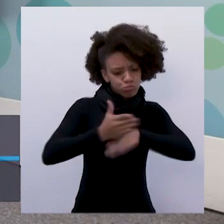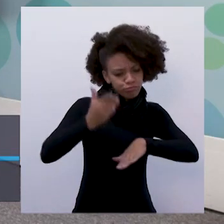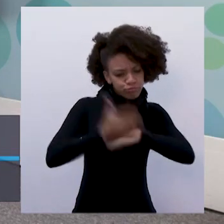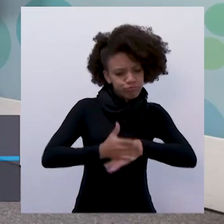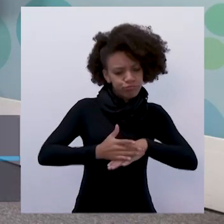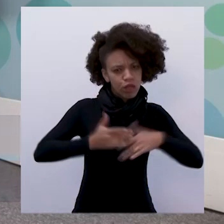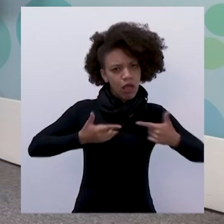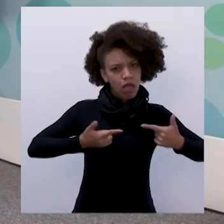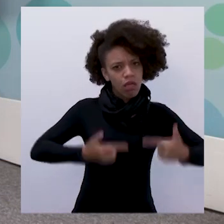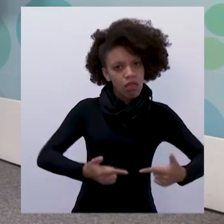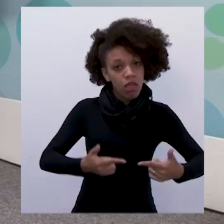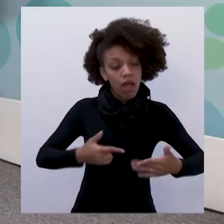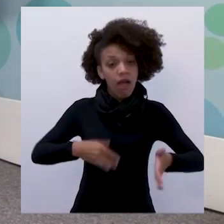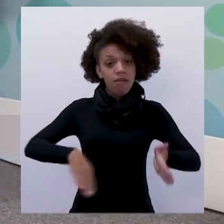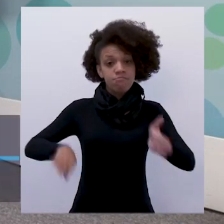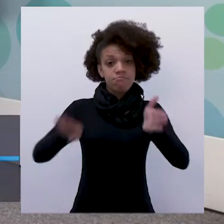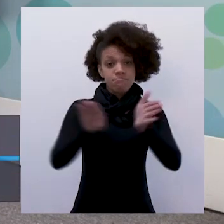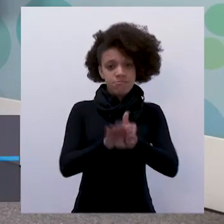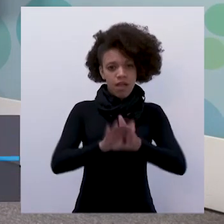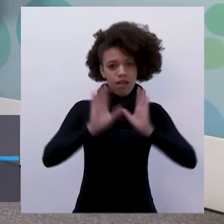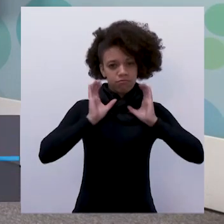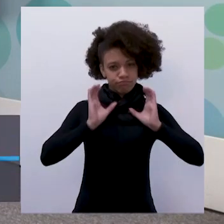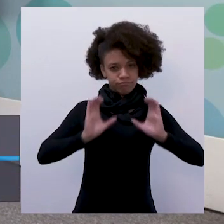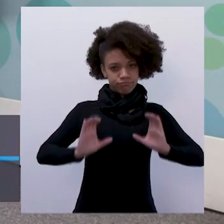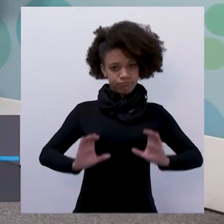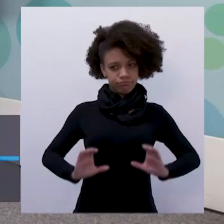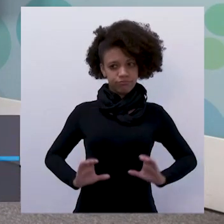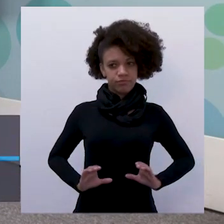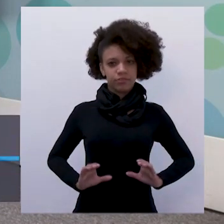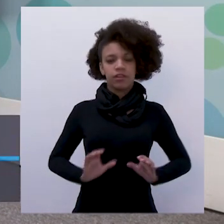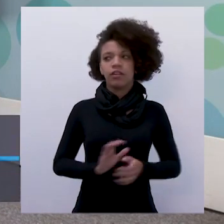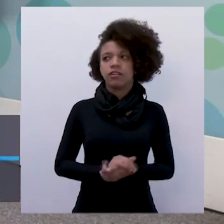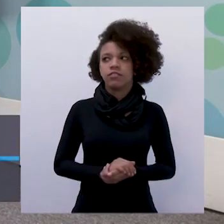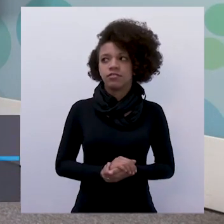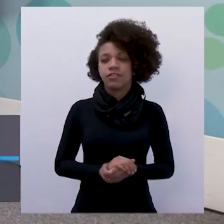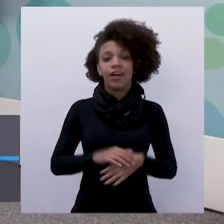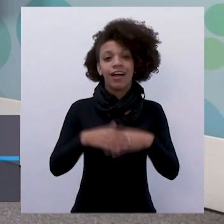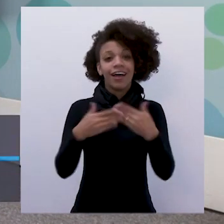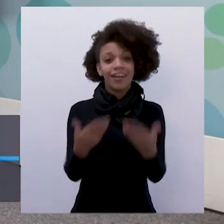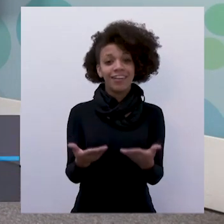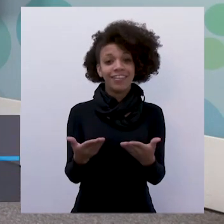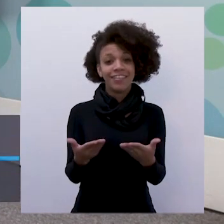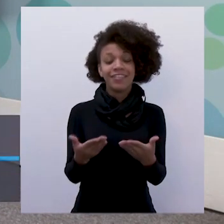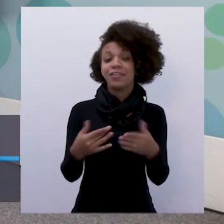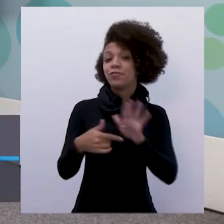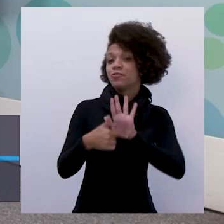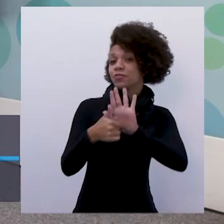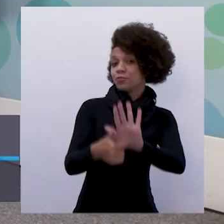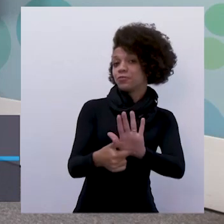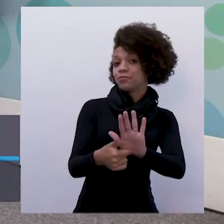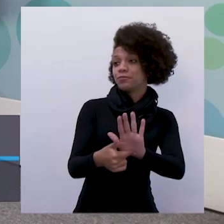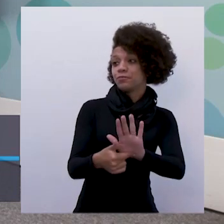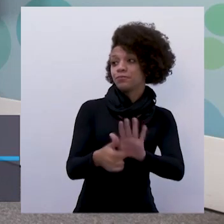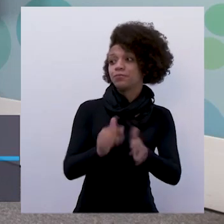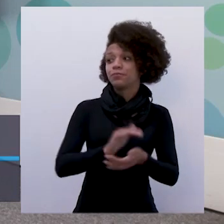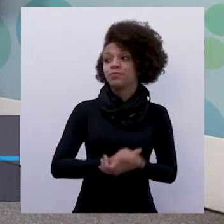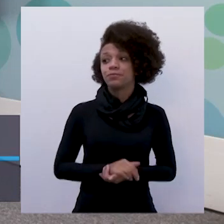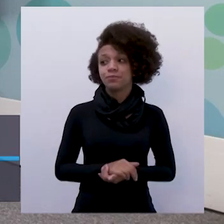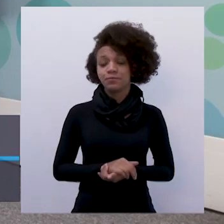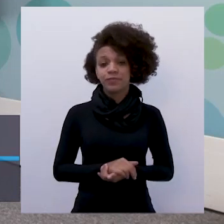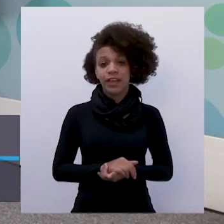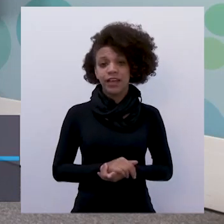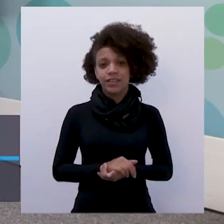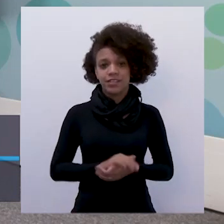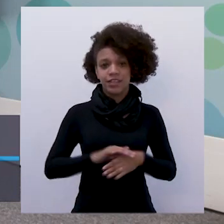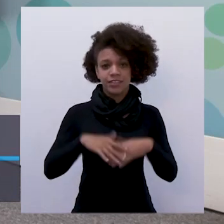militar até alcançar a sua cidadania. Ele poderia, sim, ser descendente dos dórios, mas se ele não sobrevivesse a isso, ou mesmo se ele